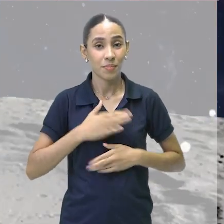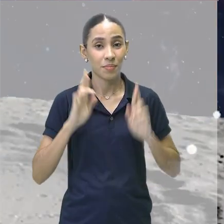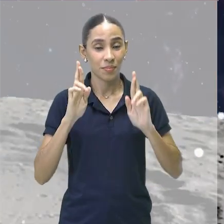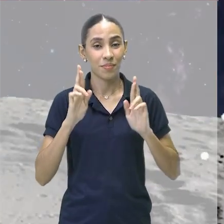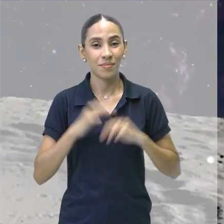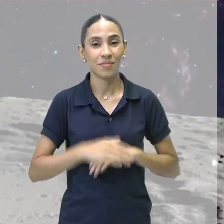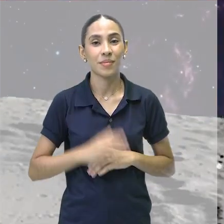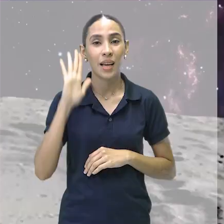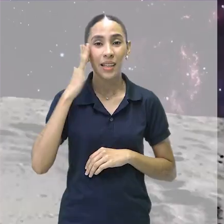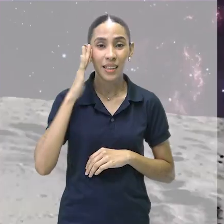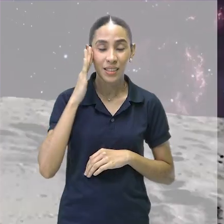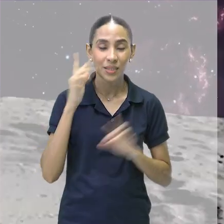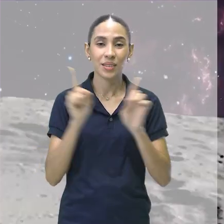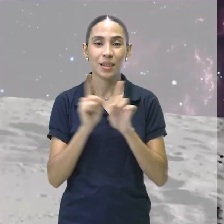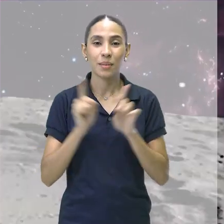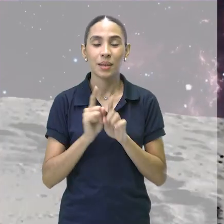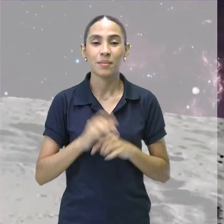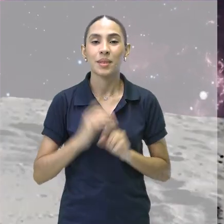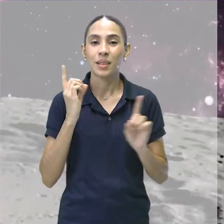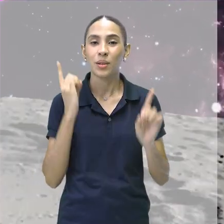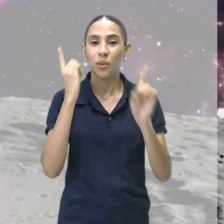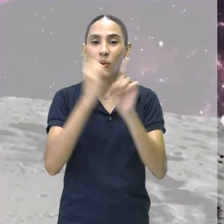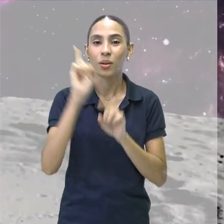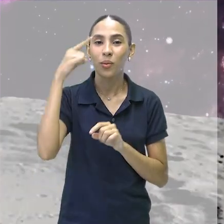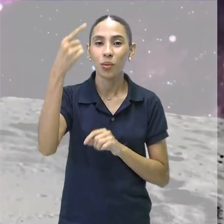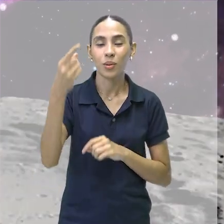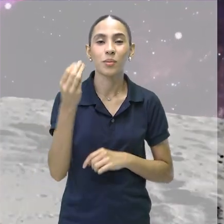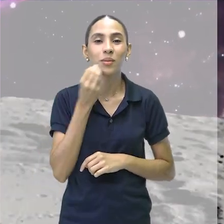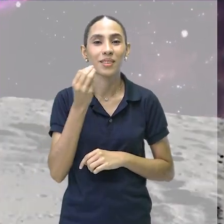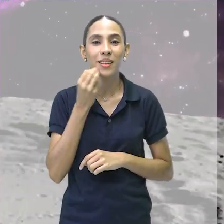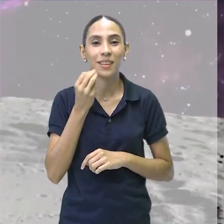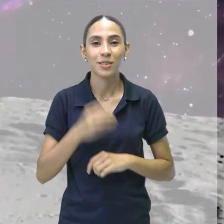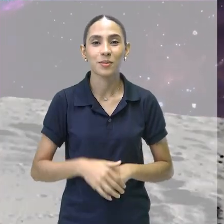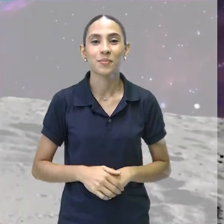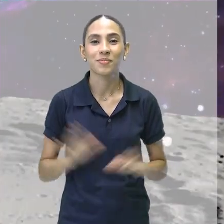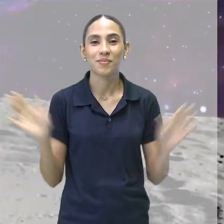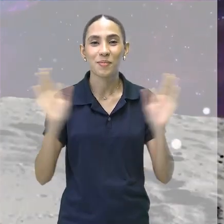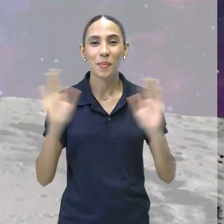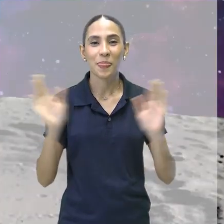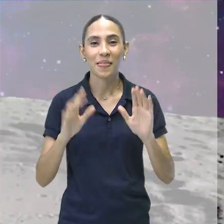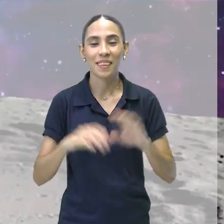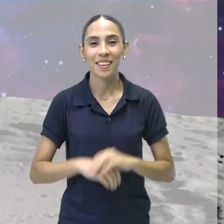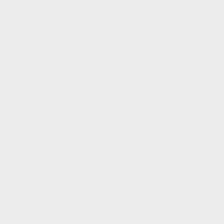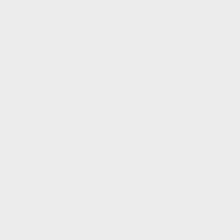entendido, e a gente se encontra numa outra oportunidade. Tchau, pessoal.